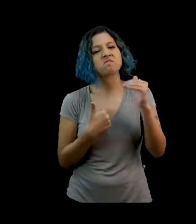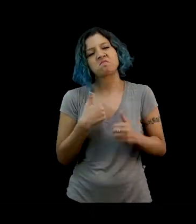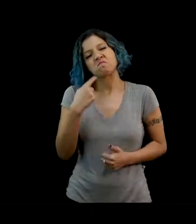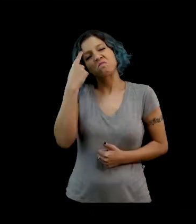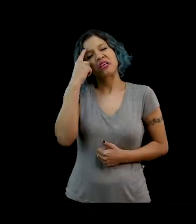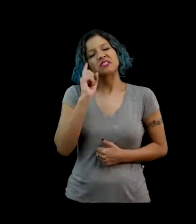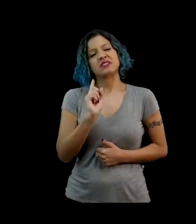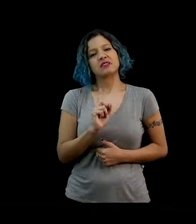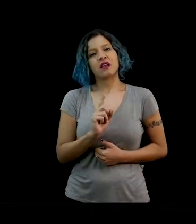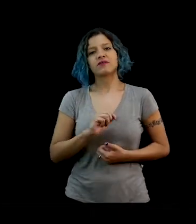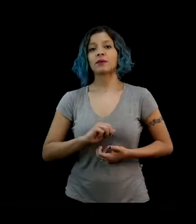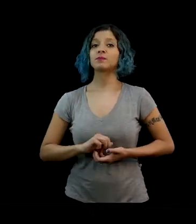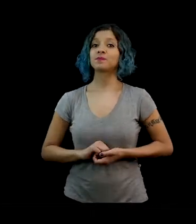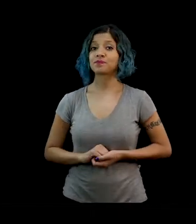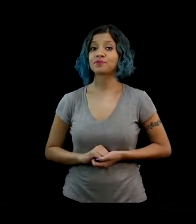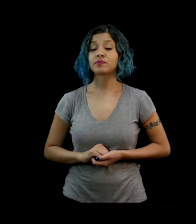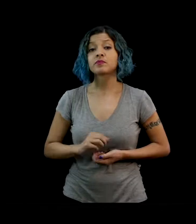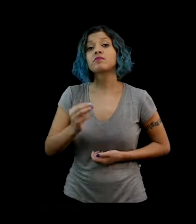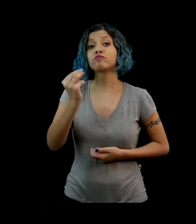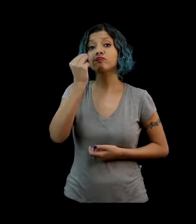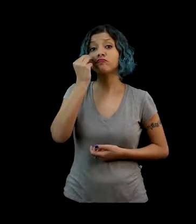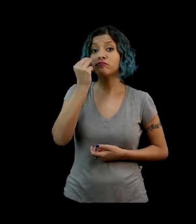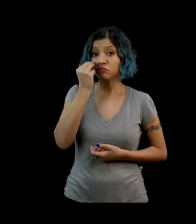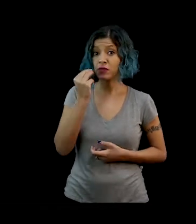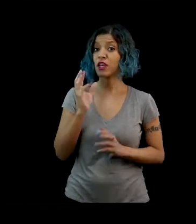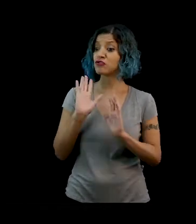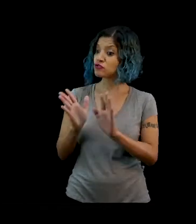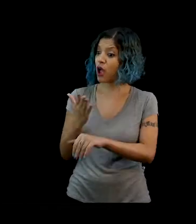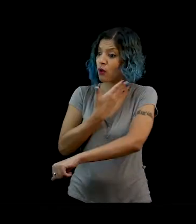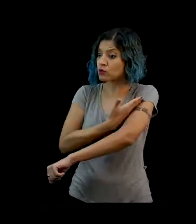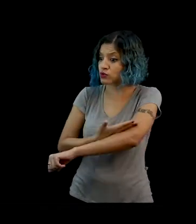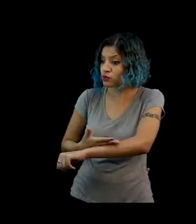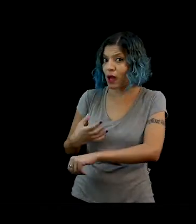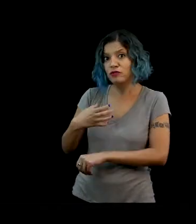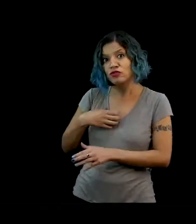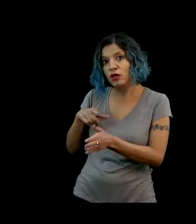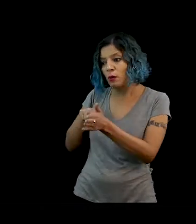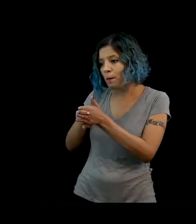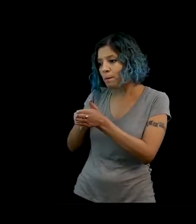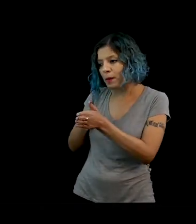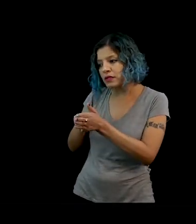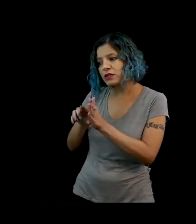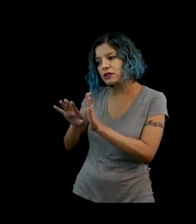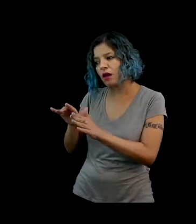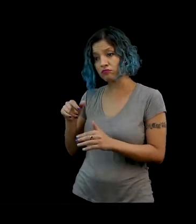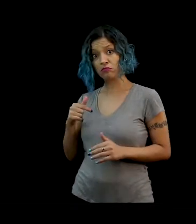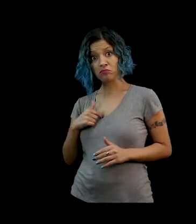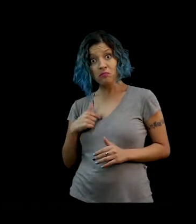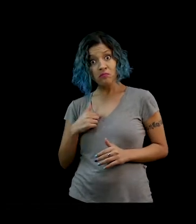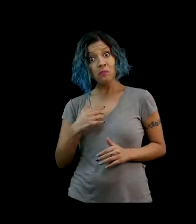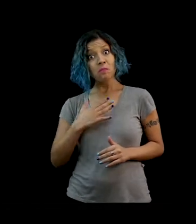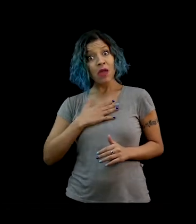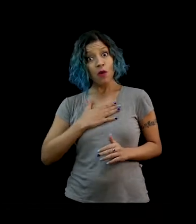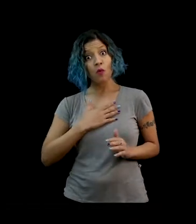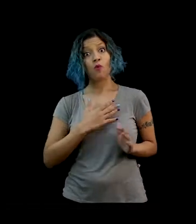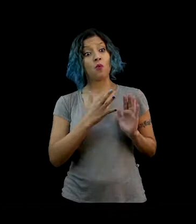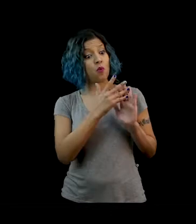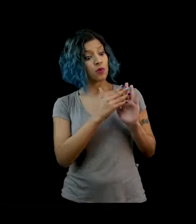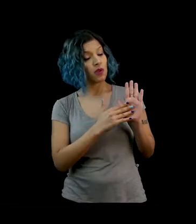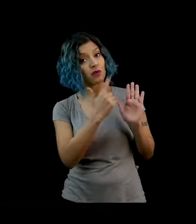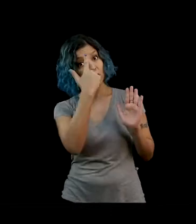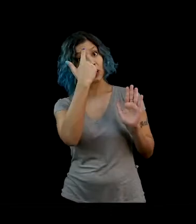tentei usar essa estrutura de pesquisa para produção de roteiro e para arte-final